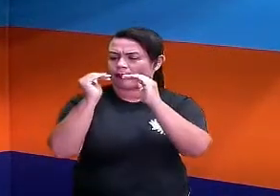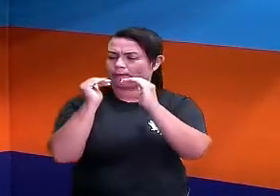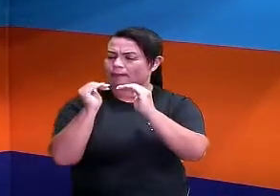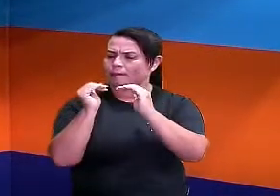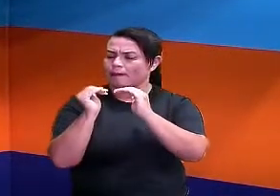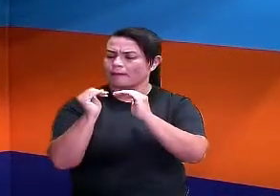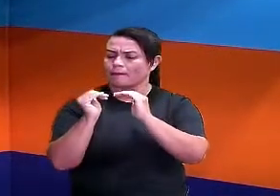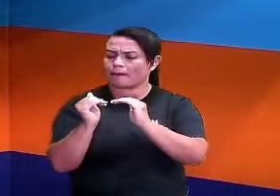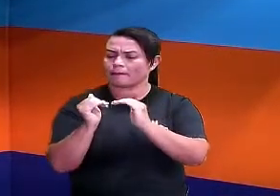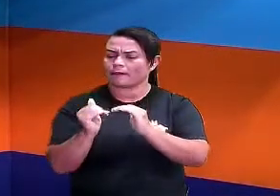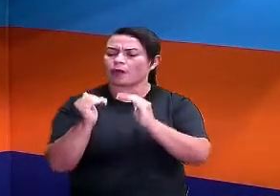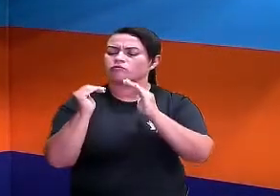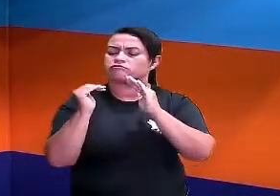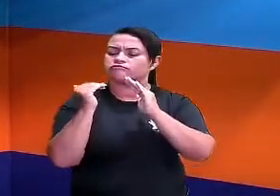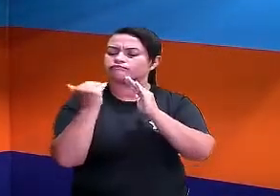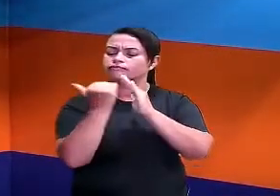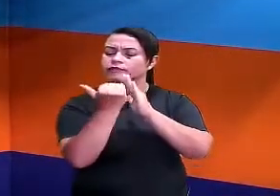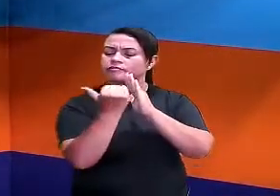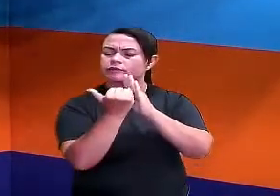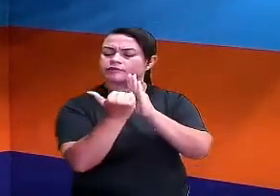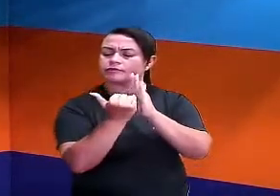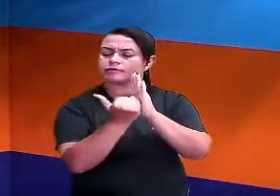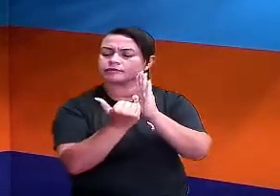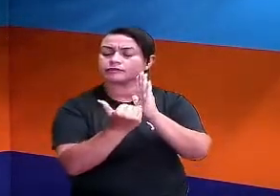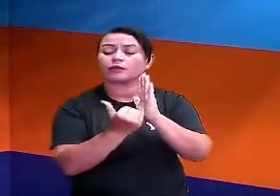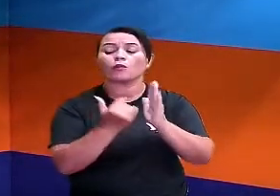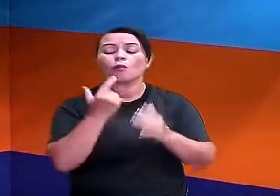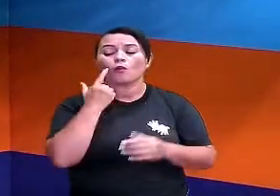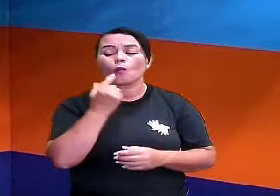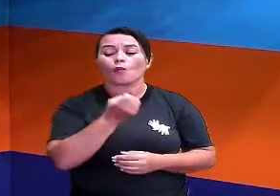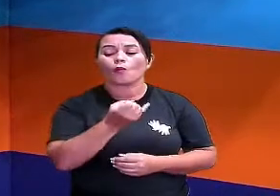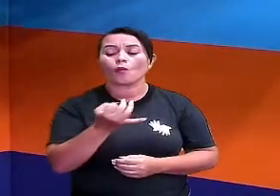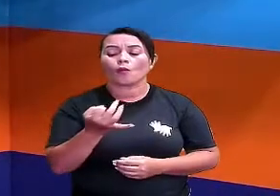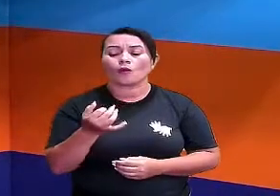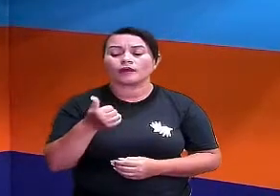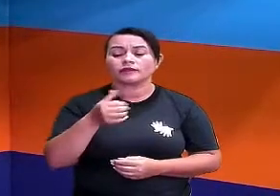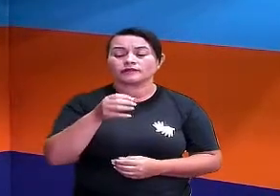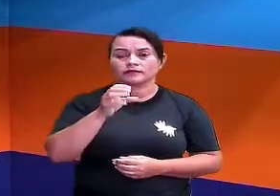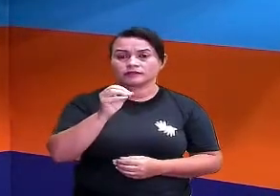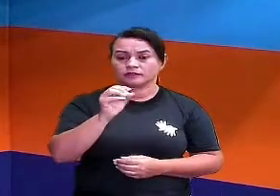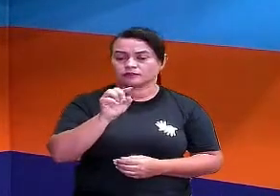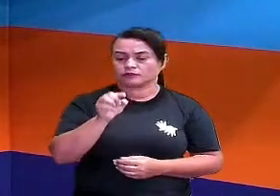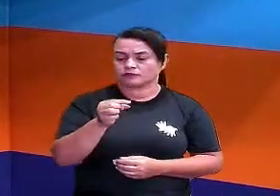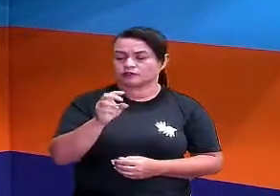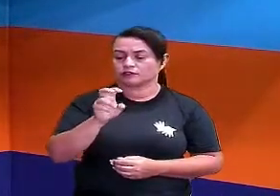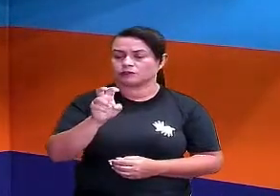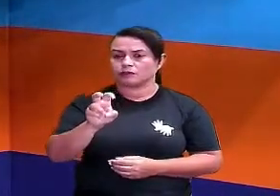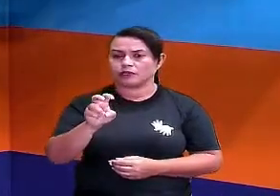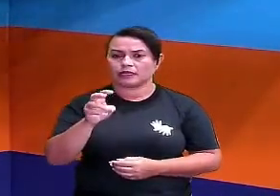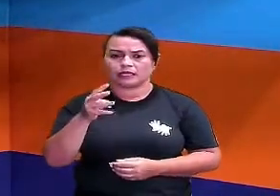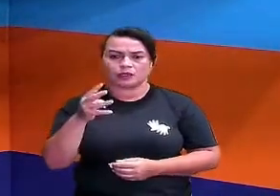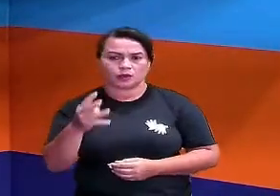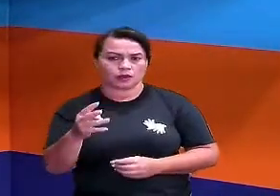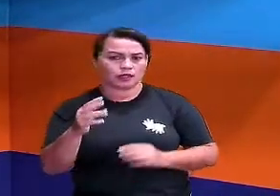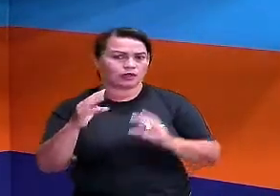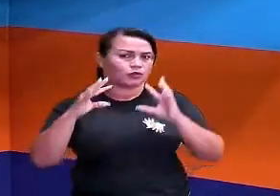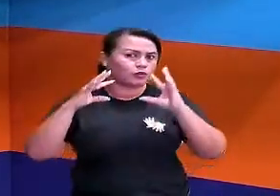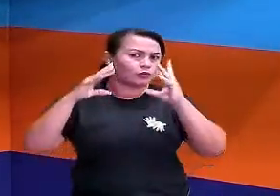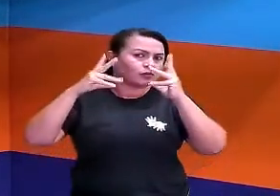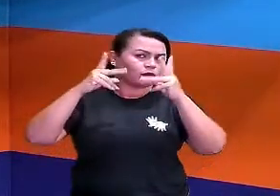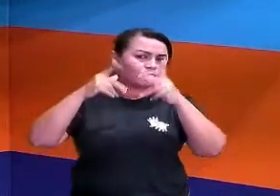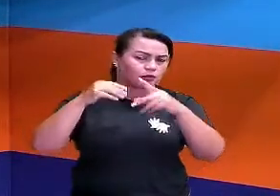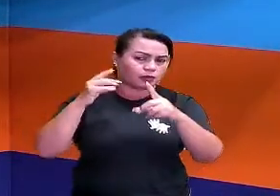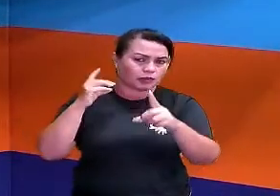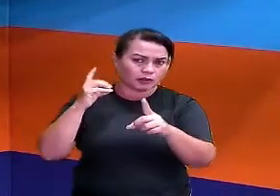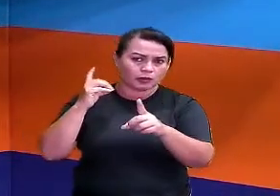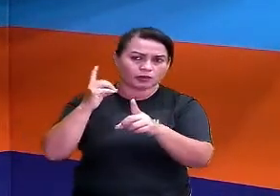aos poucos, tá? E aí eu chego a quanto? 10,54. Eu preciso adicionar tudo para achar a